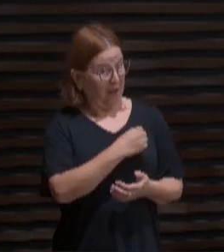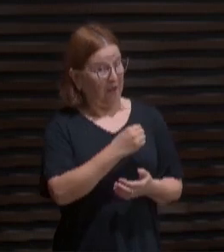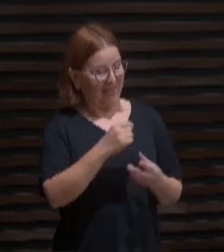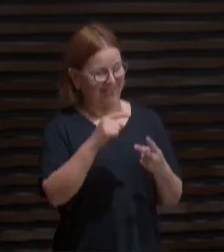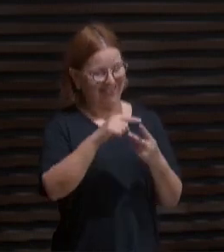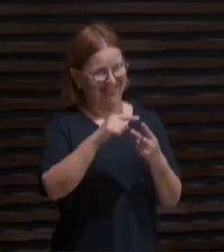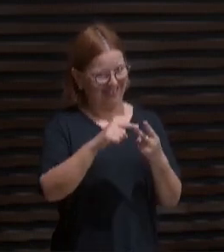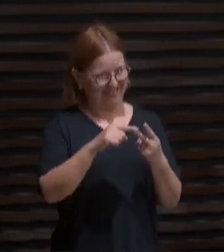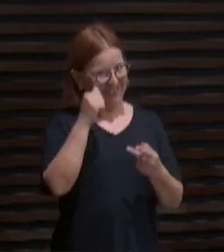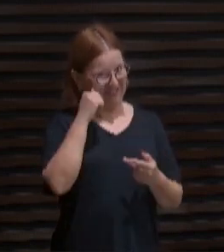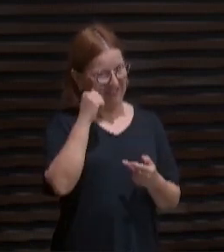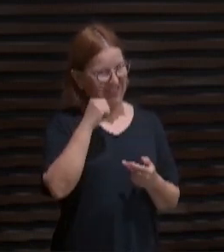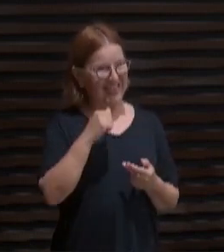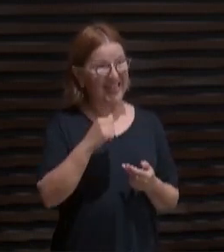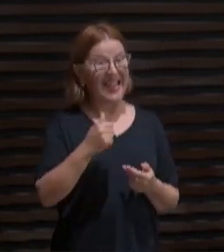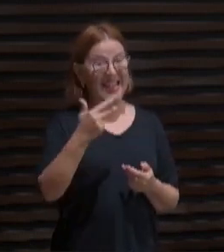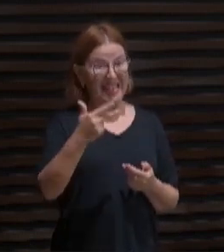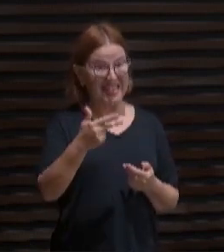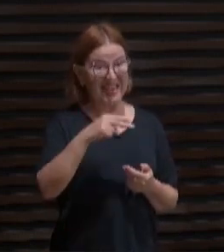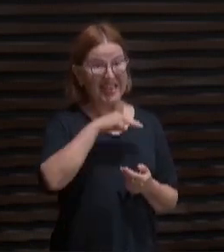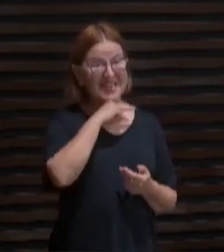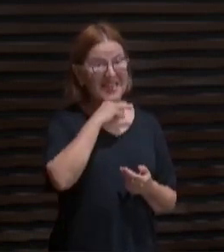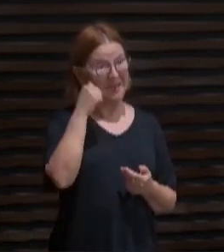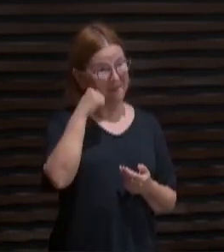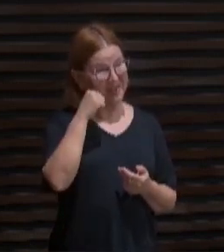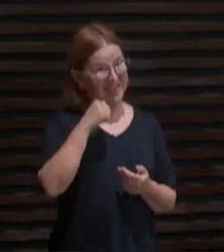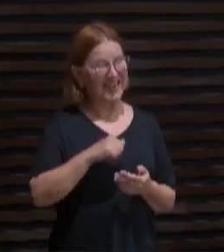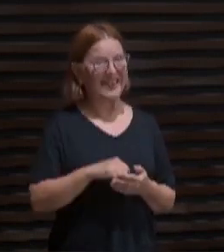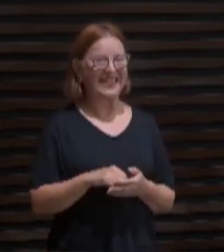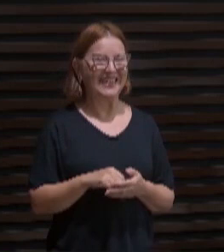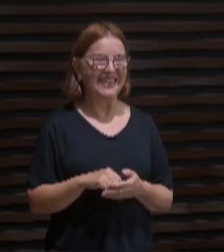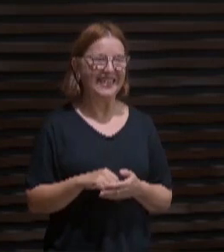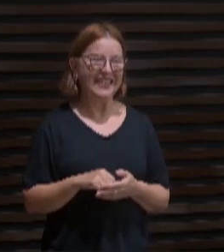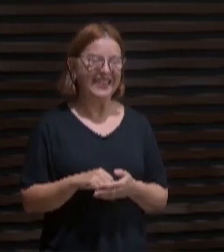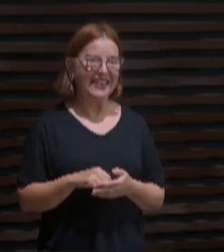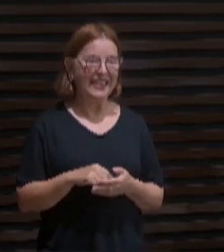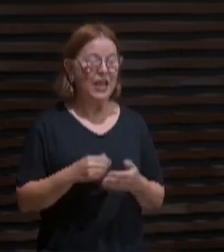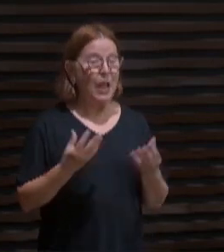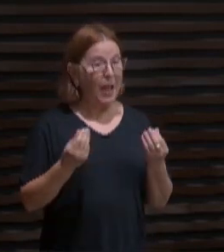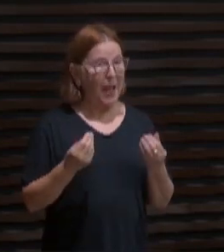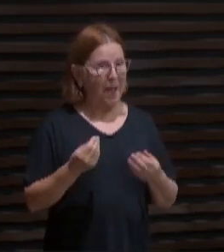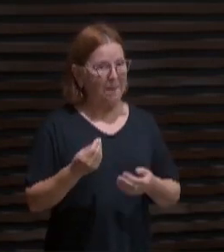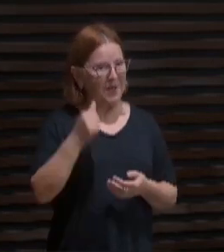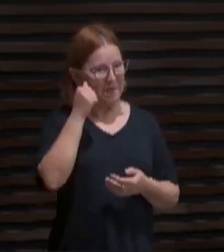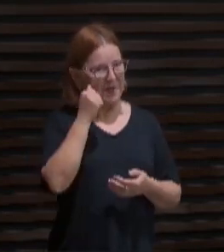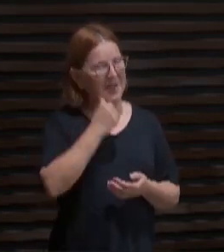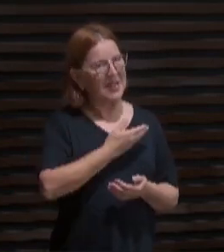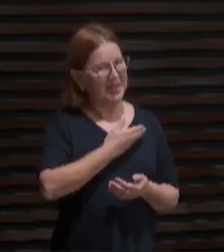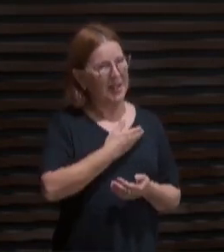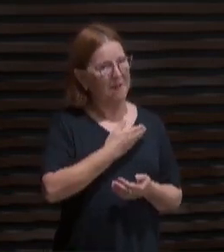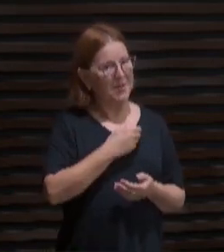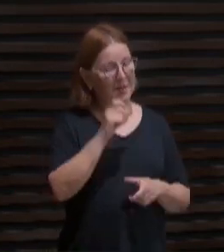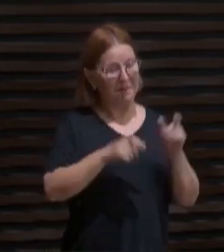filhas, 3 netas, e além de mais, muitas mulheres amigas e pessoas muito